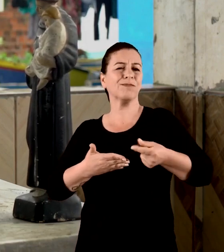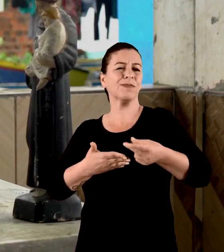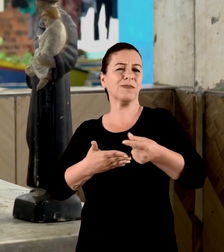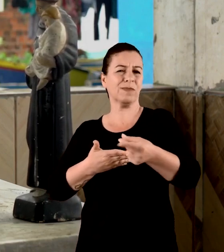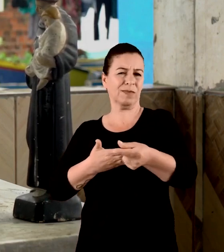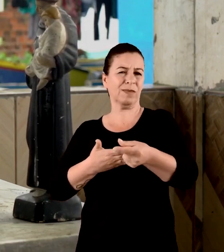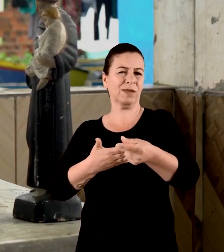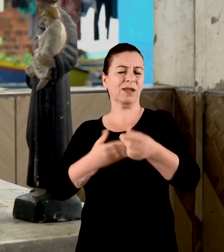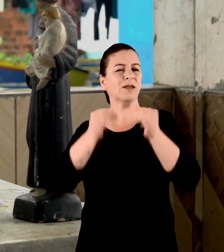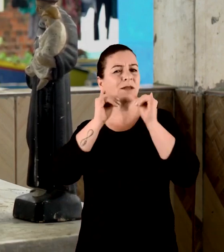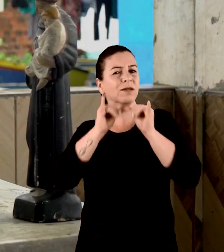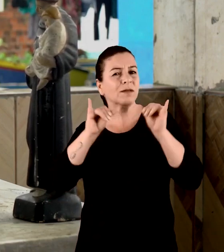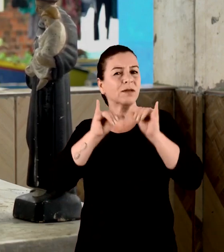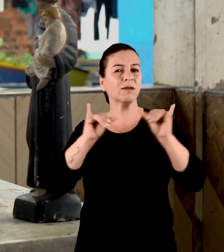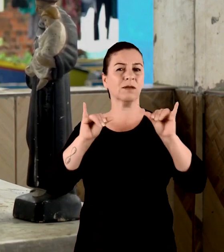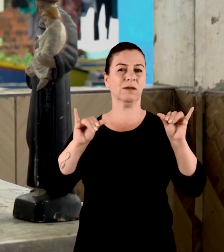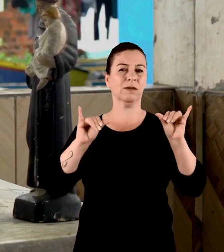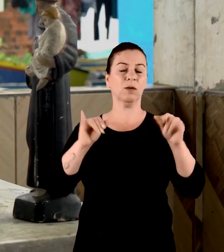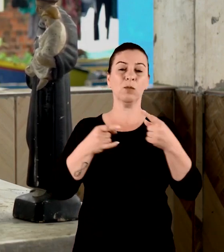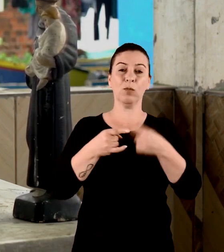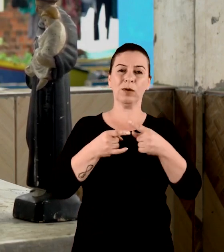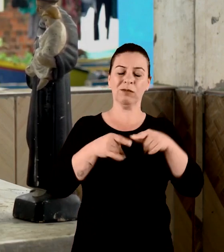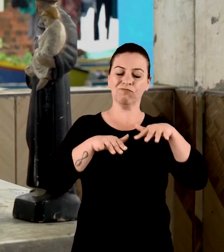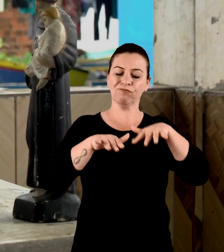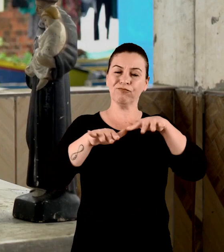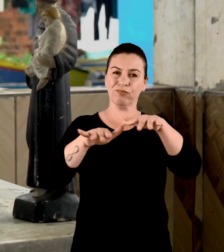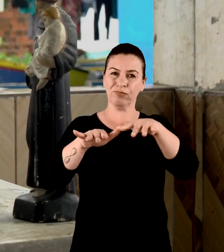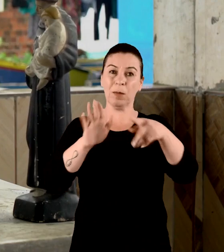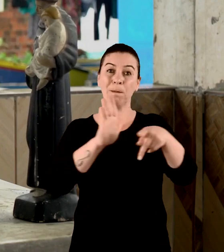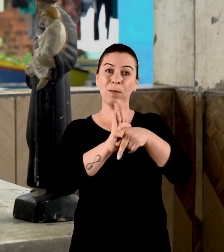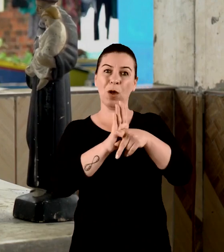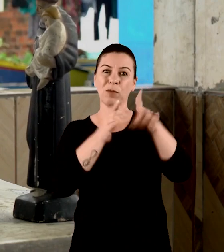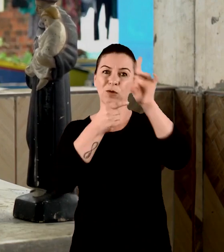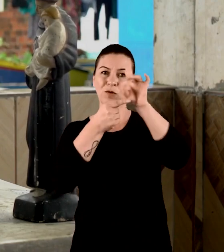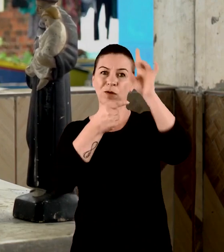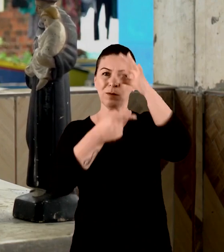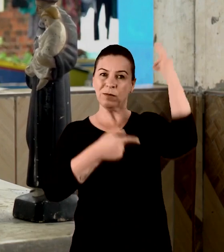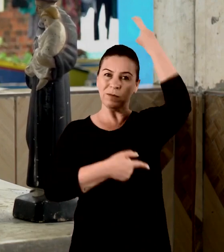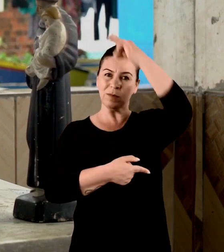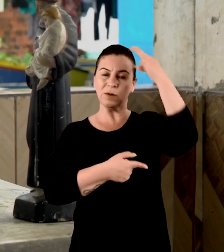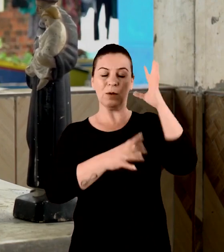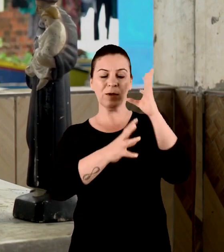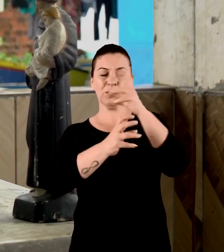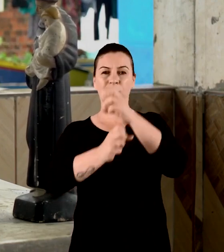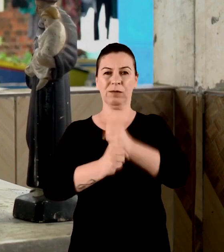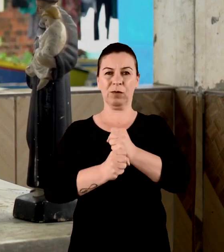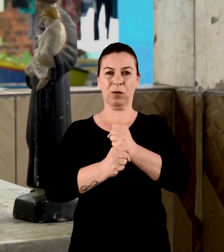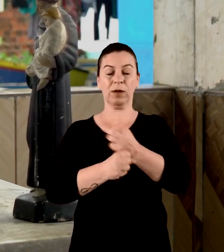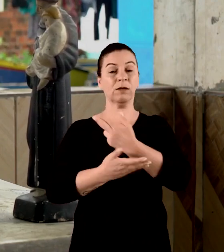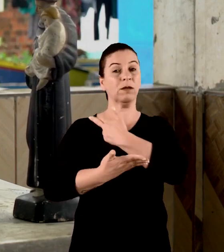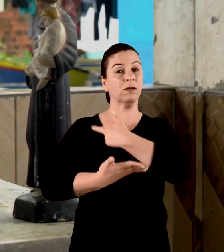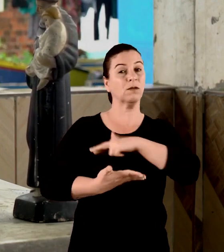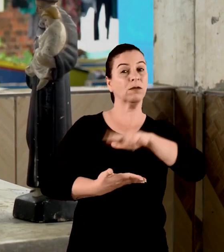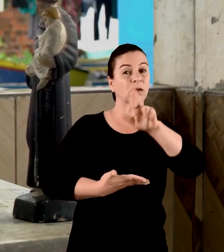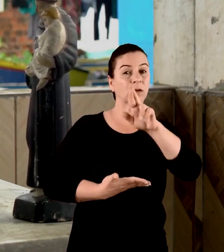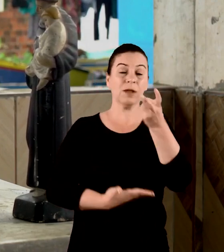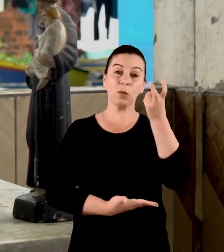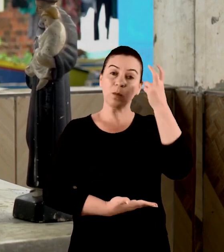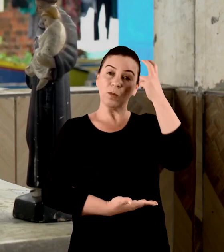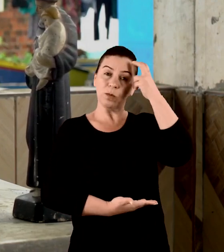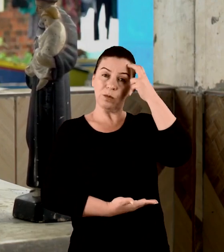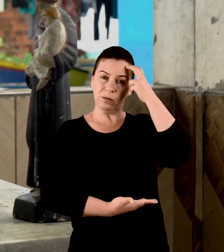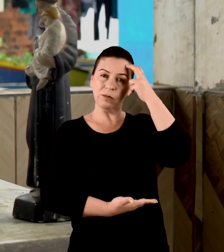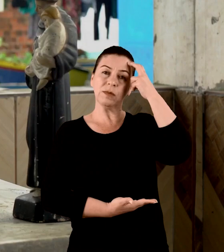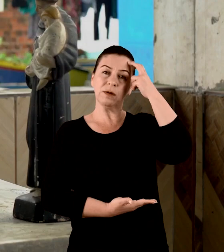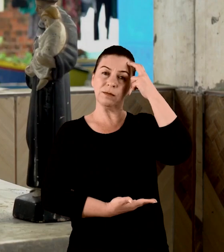que seja assim divulgado. Porque a Romaria do Divino Espírito Santo ela é uma somatória da religiosidade,